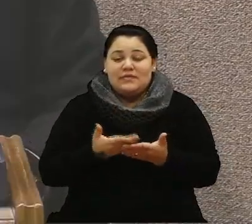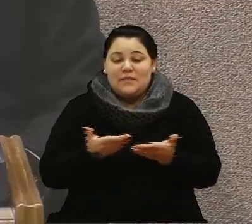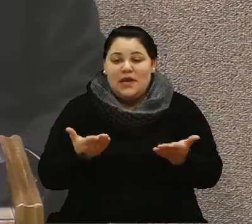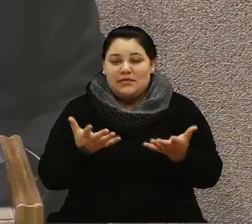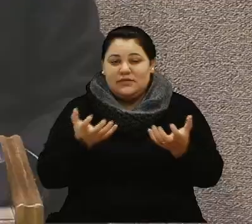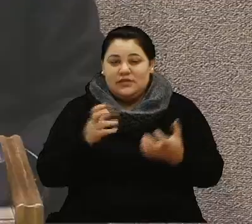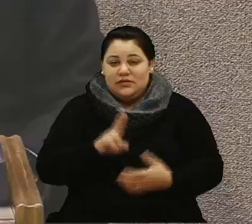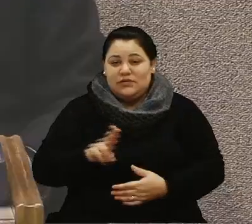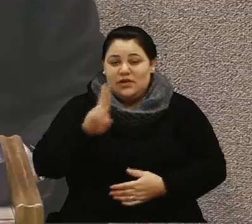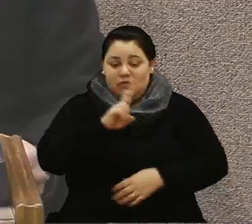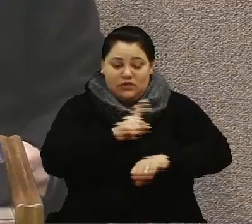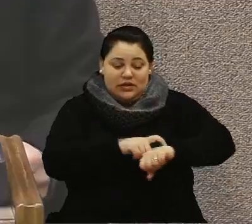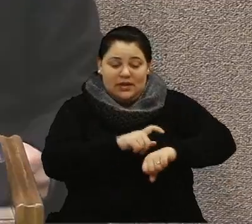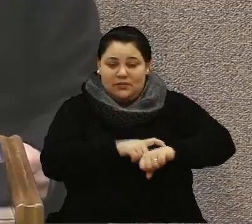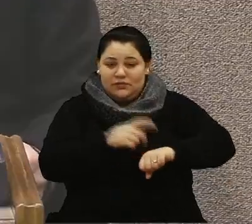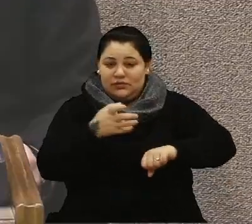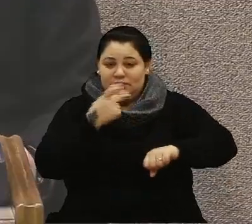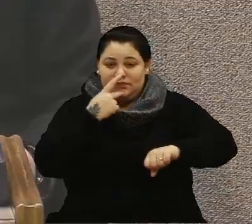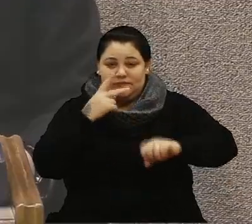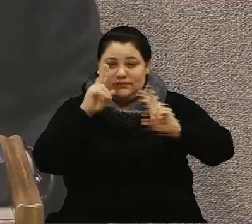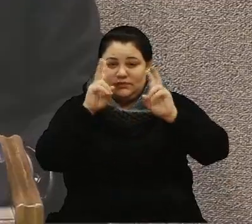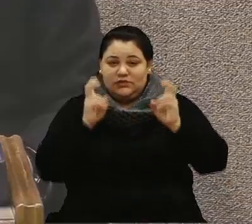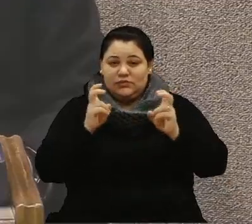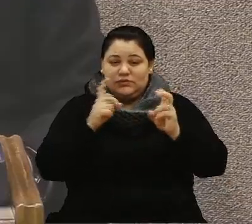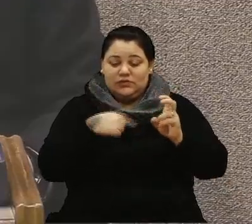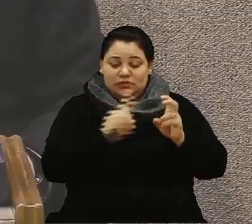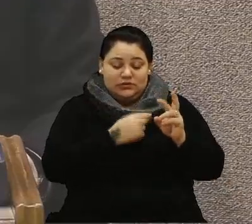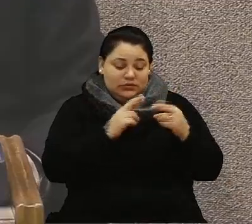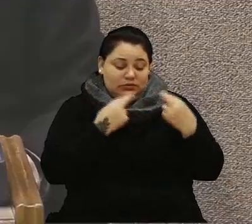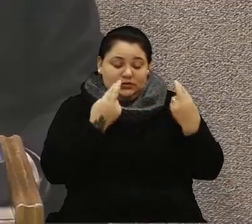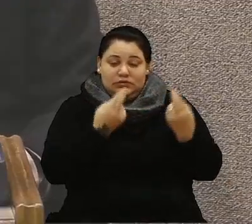que ainda tem, eu quero falar sobre a nossa reunião